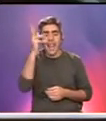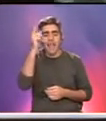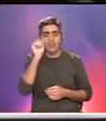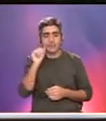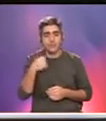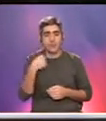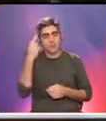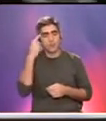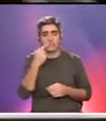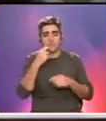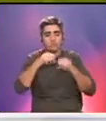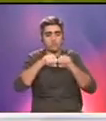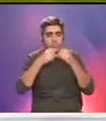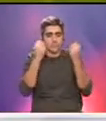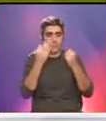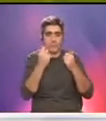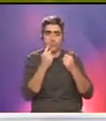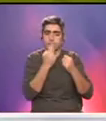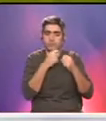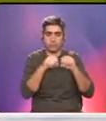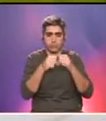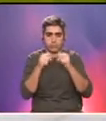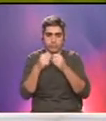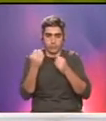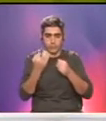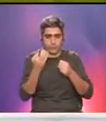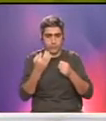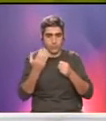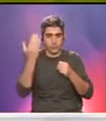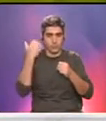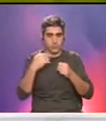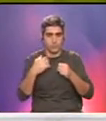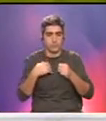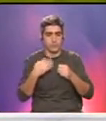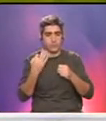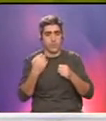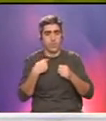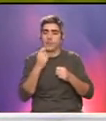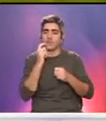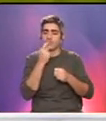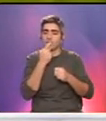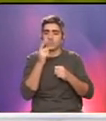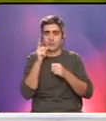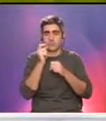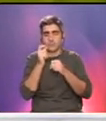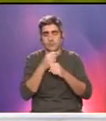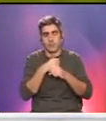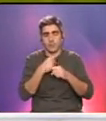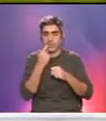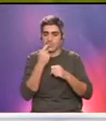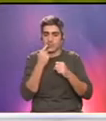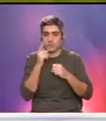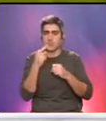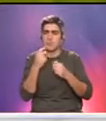os dentes da frente, completamente. Na altura, corri para um dentista, onde disseram que não havia